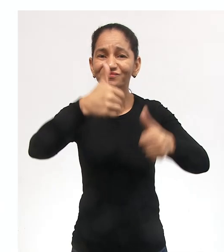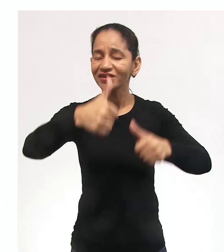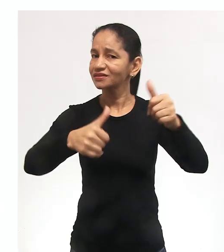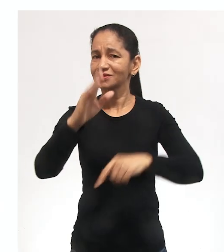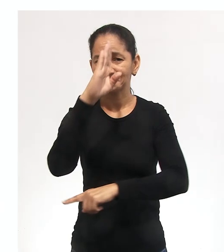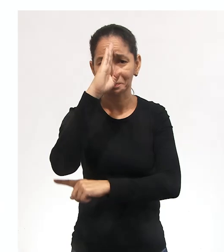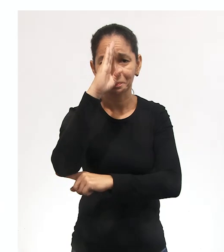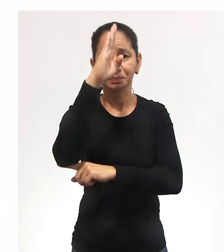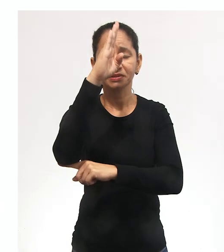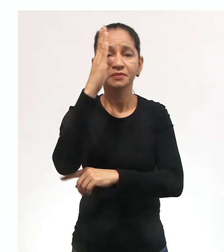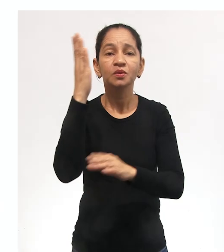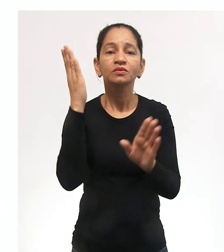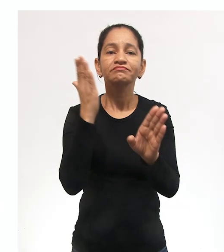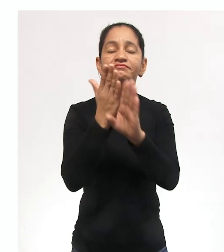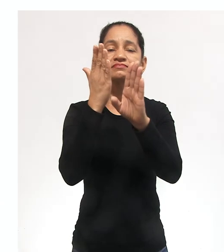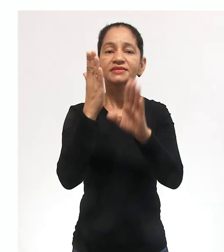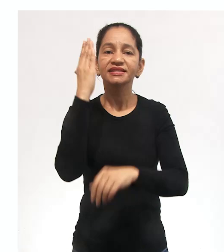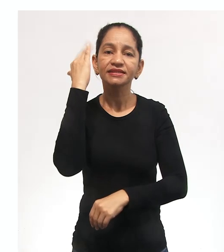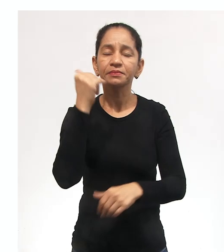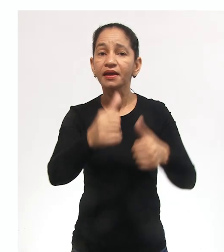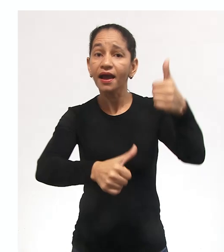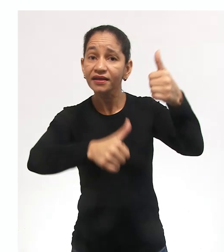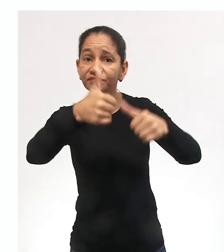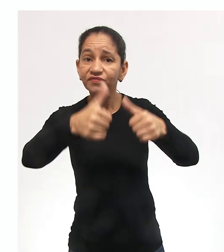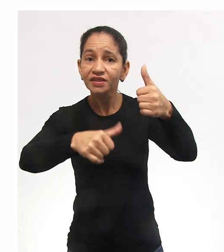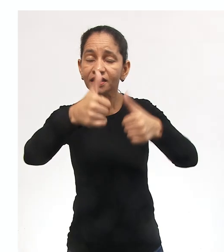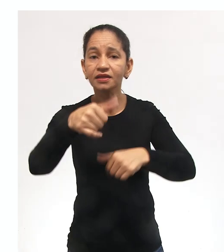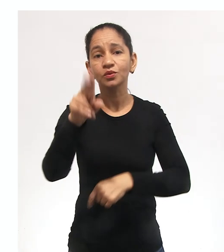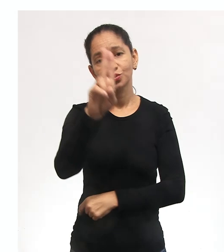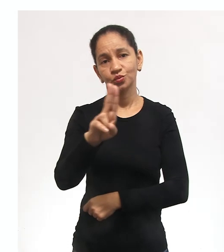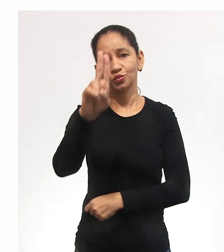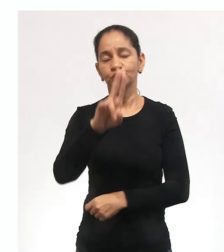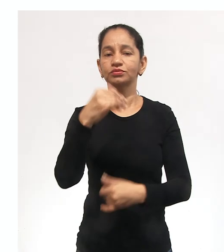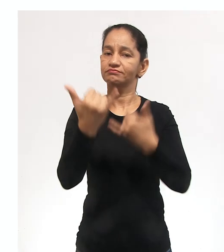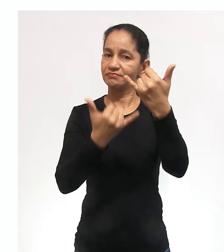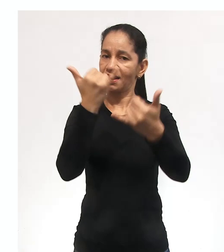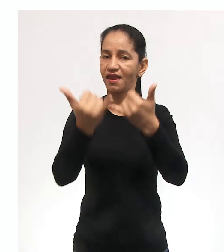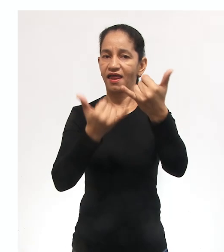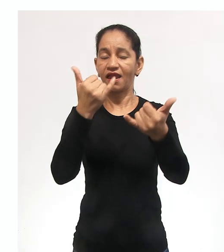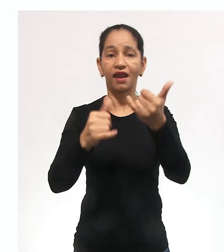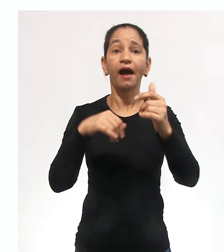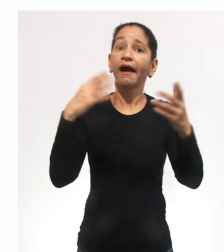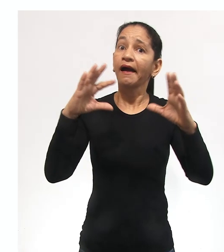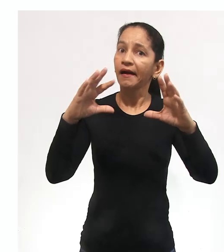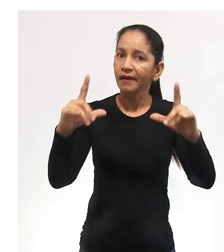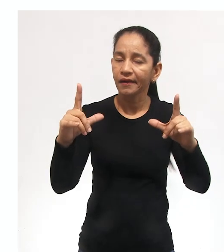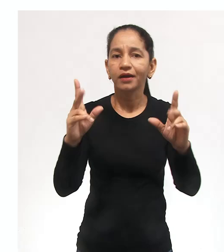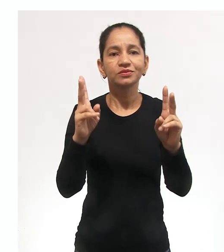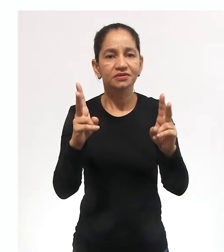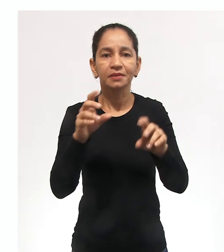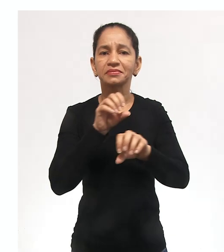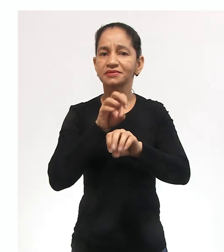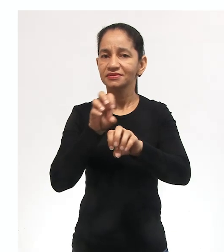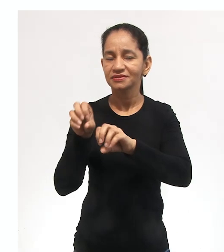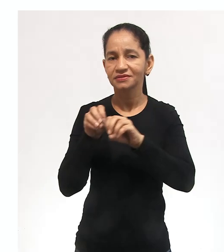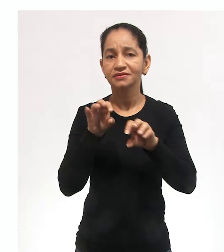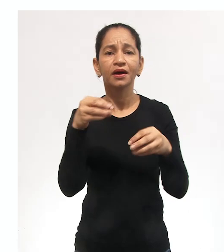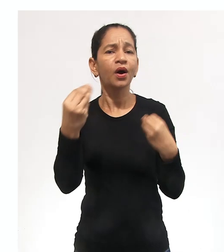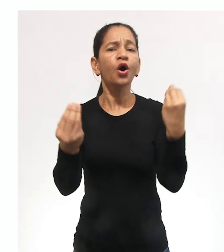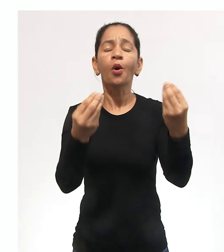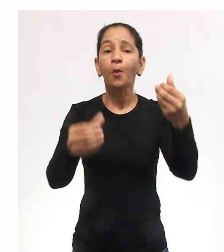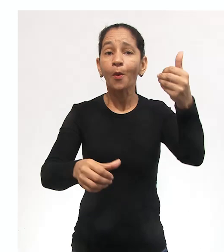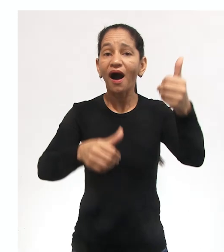A importância de avaliar a utilização da recreação no processo de ensino-aprendizagem.